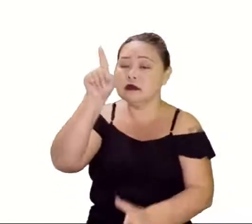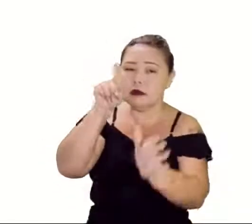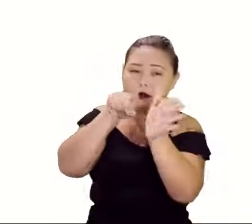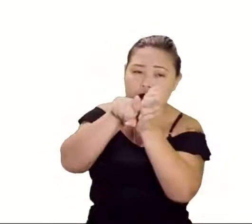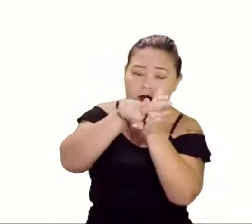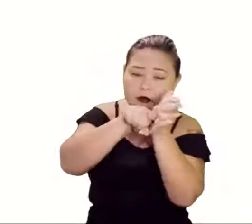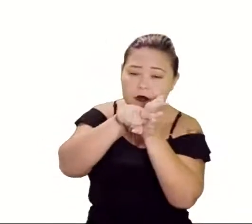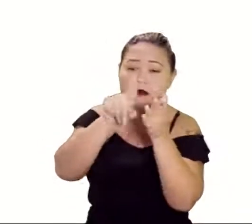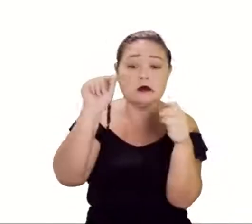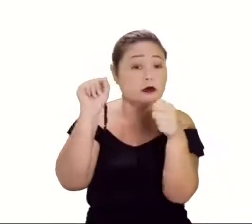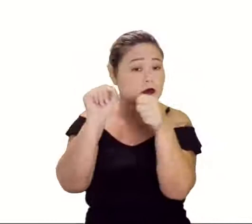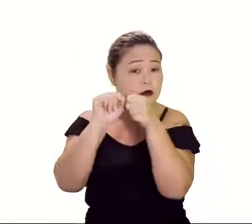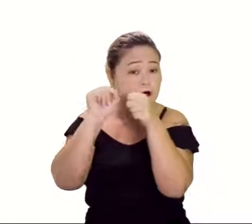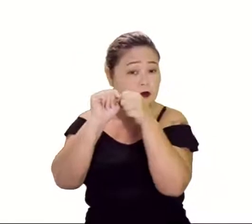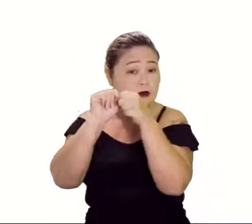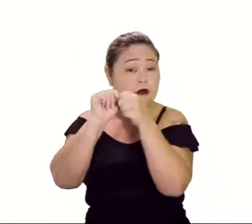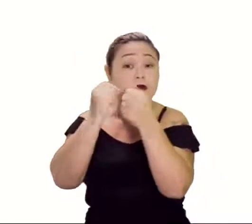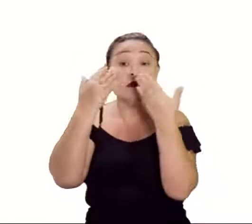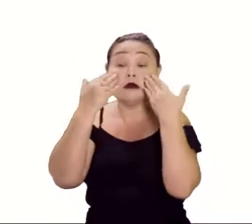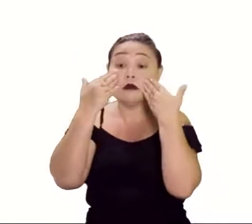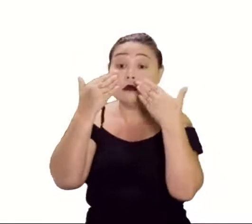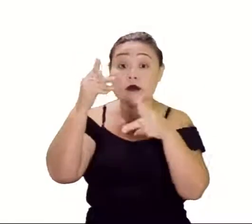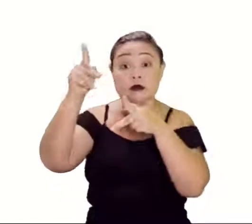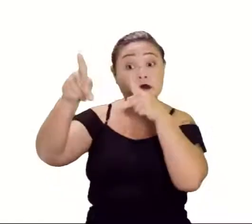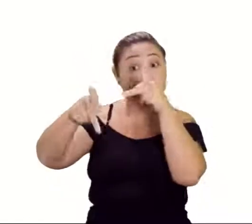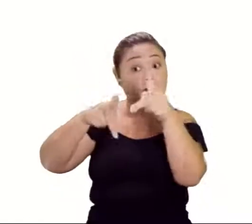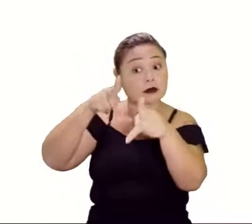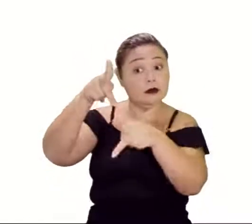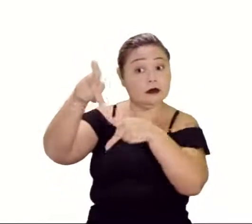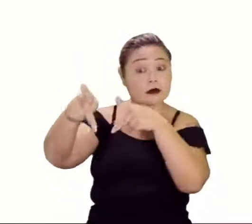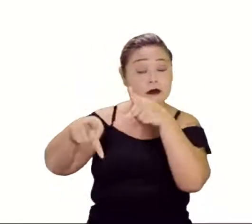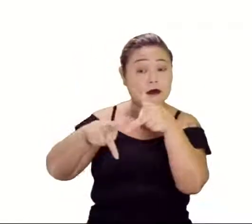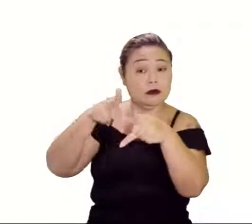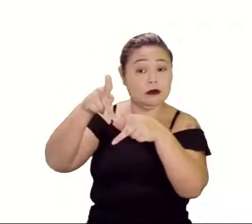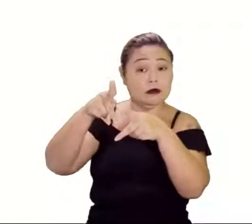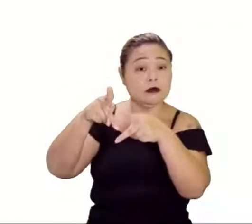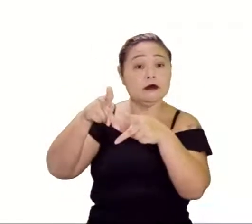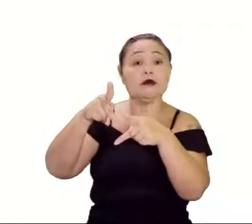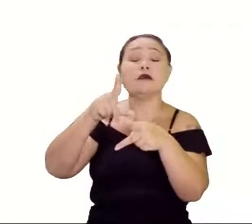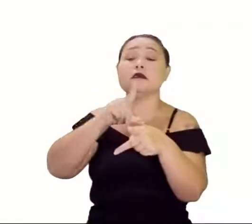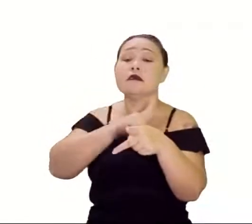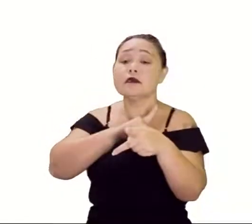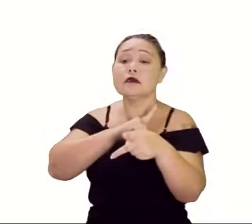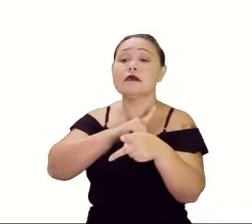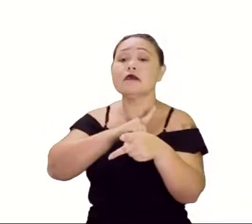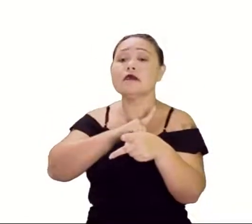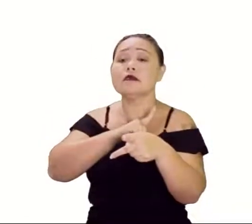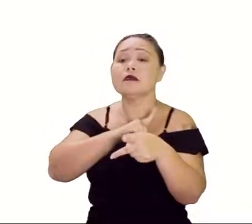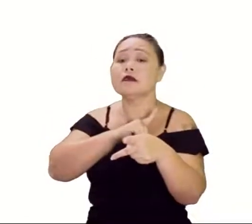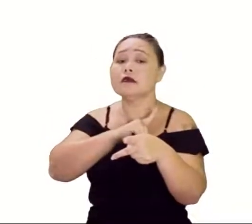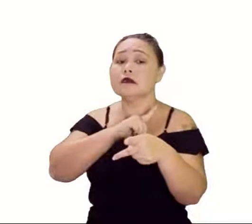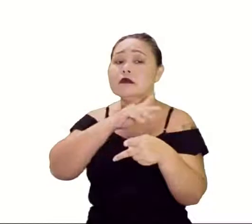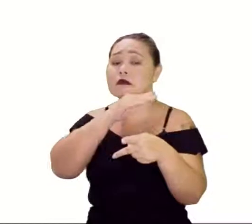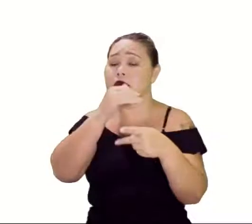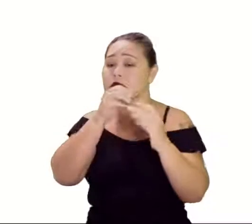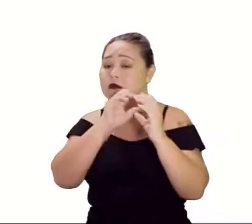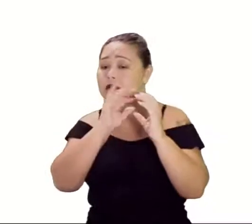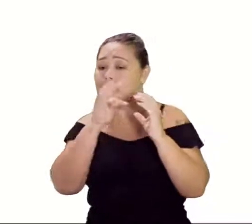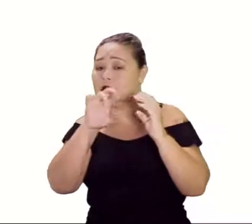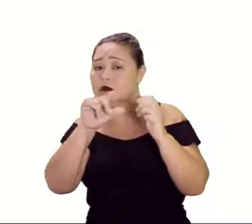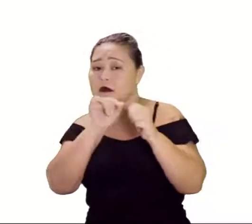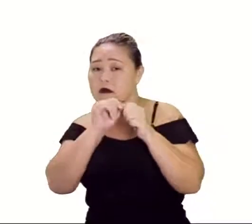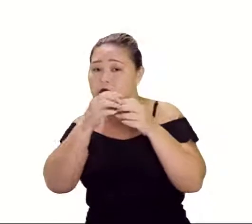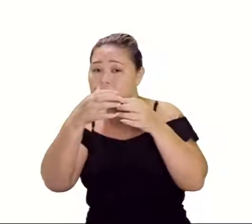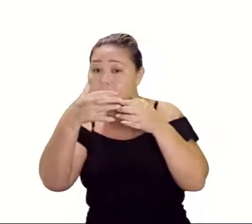uma pesquisa realizada, foi constatado que a população P de determinada bactéria